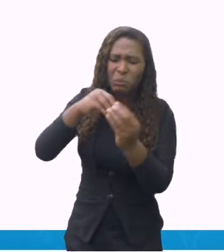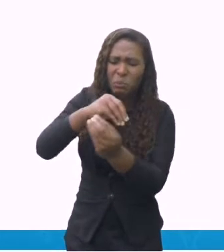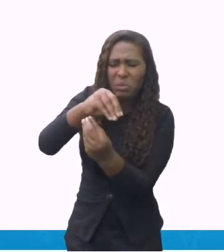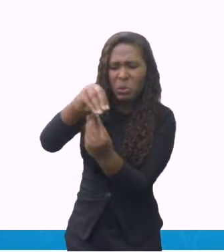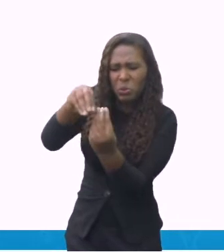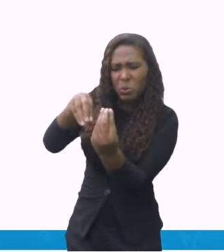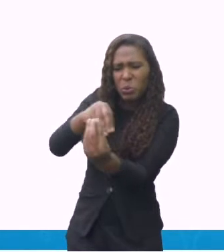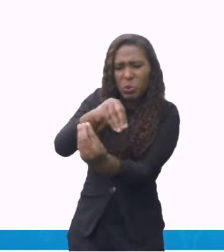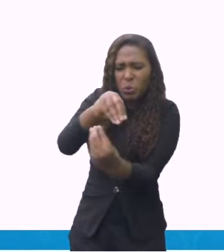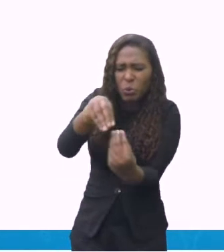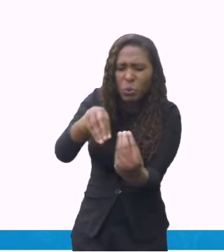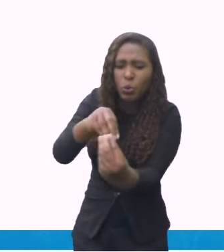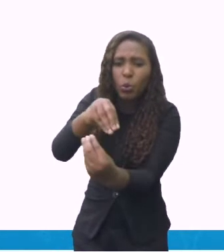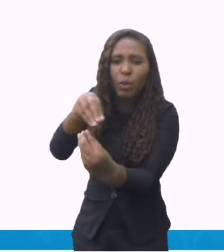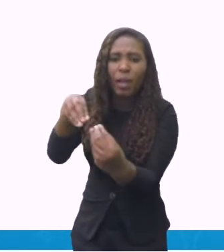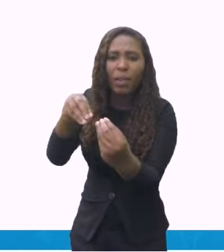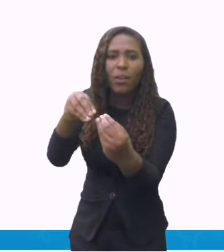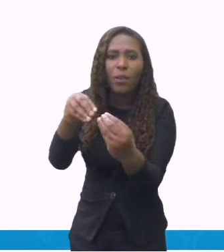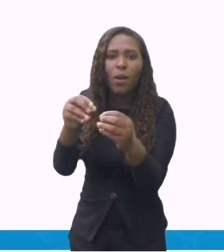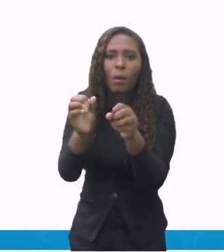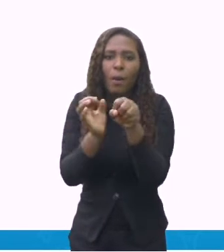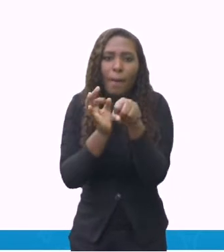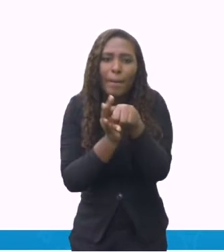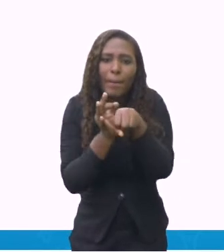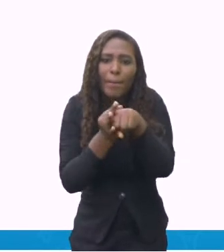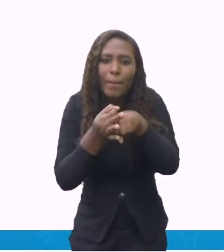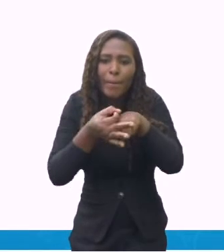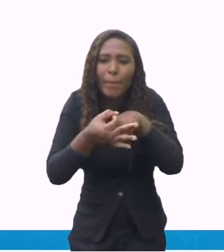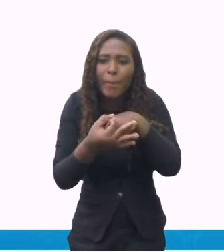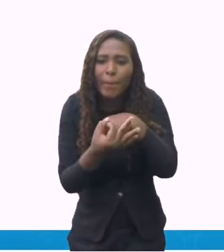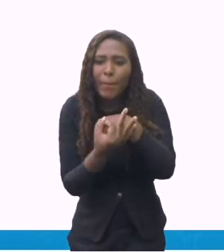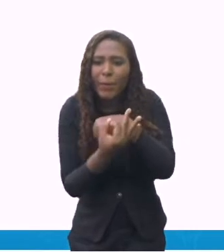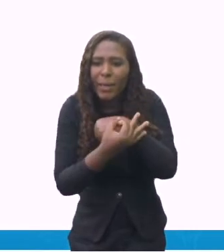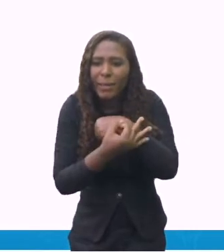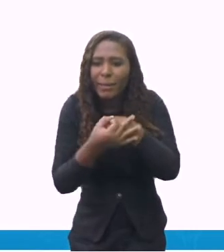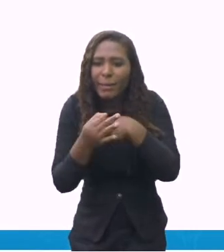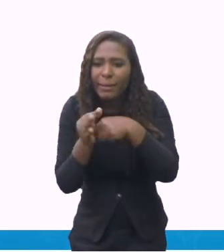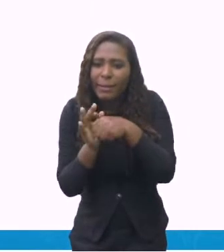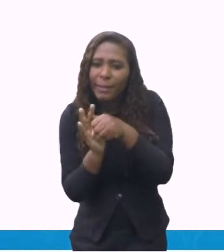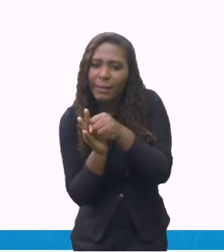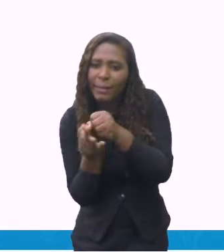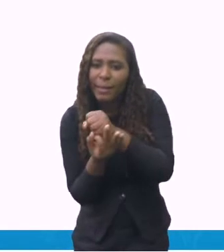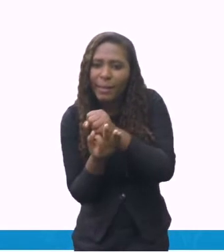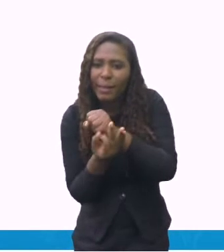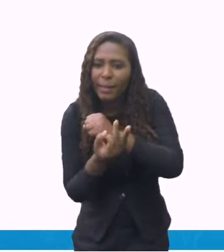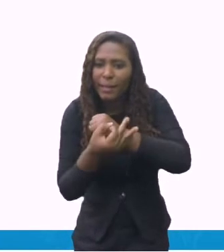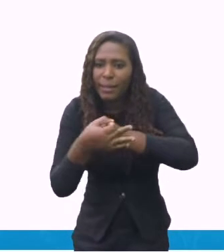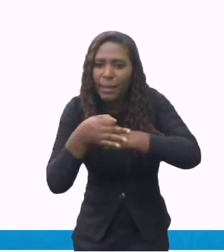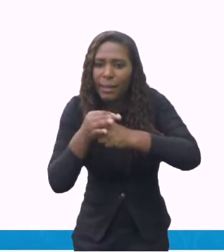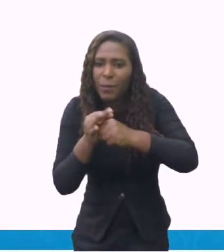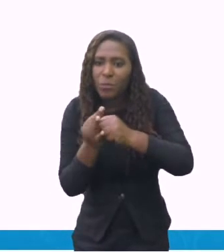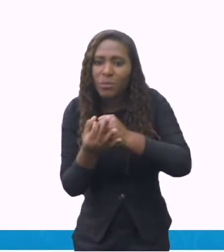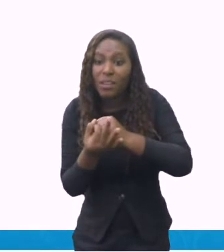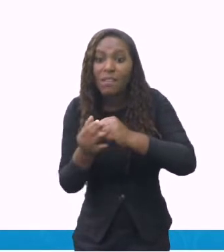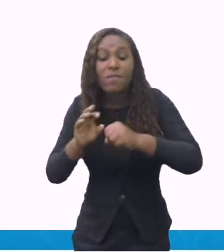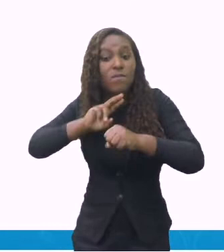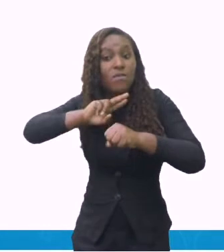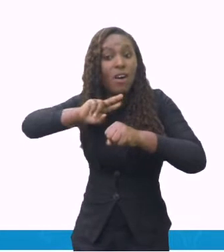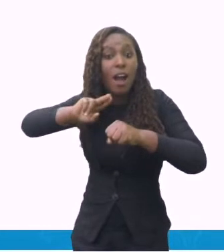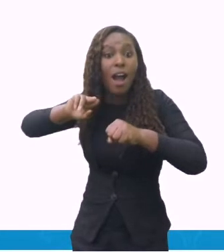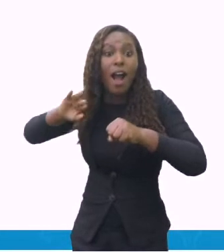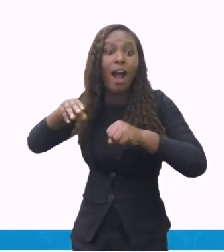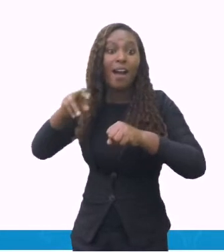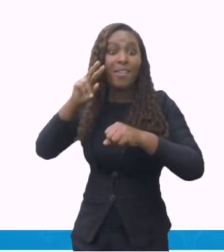espumas, a formação de uma rocha com bastante poros. E aí ela acaba sendo